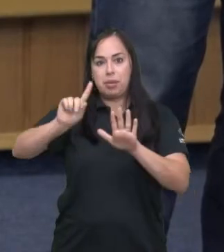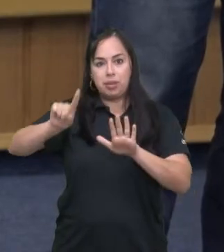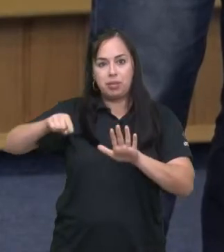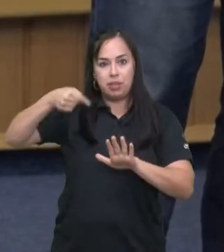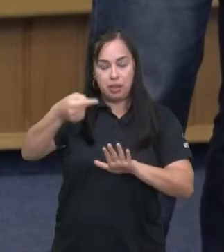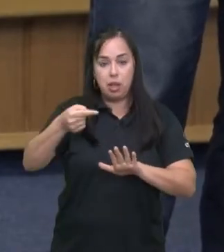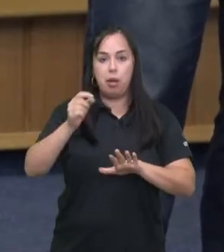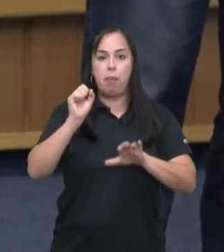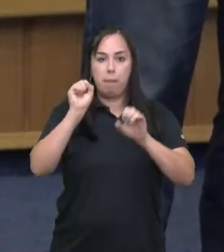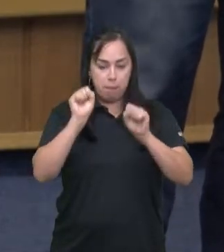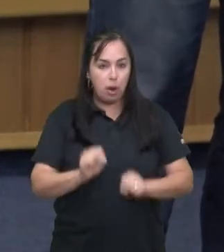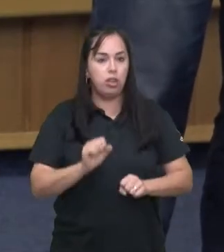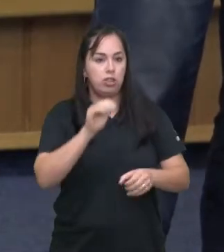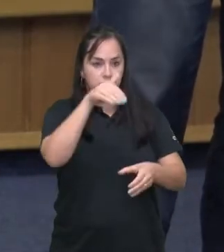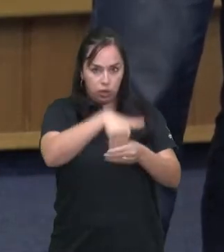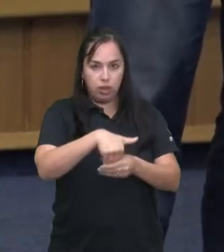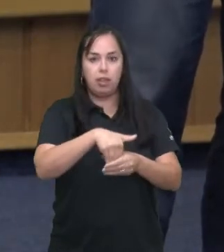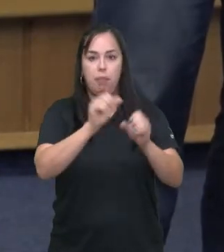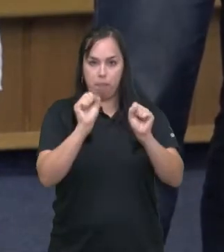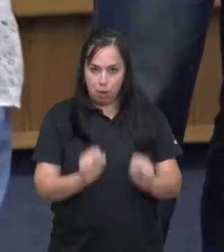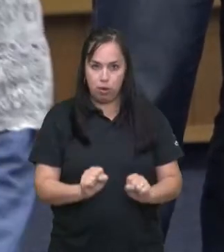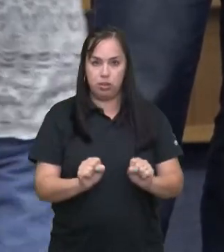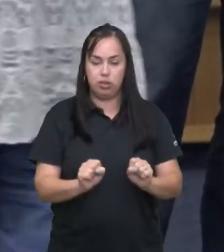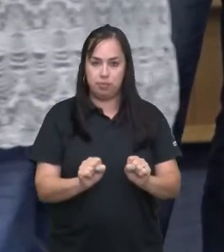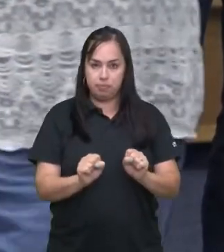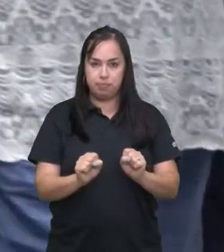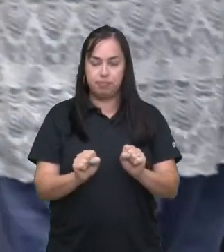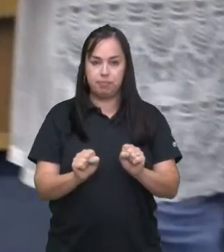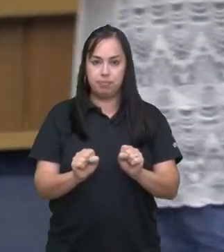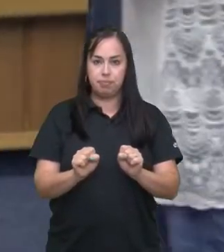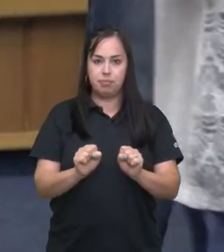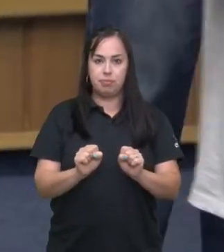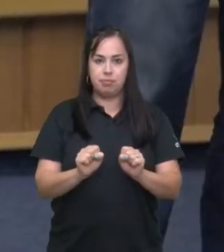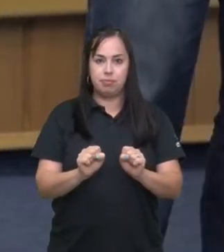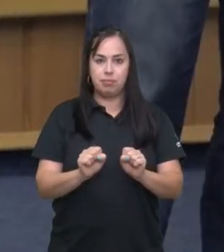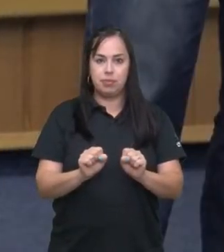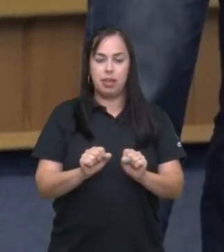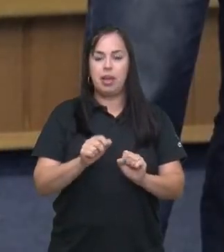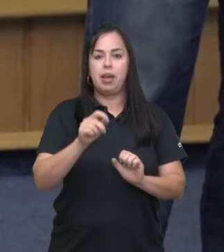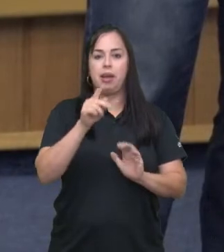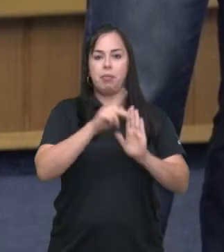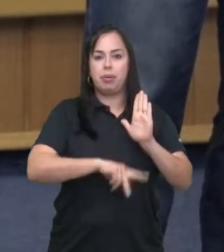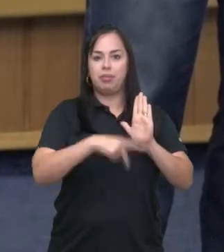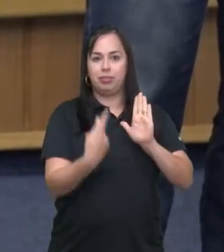poderemos votar o projeto, que é o PELON número